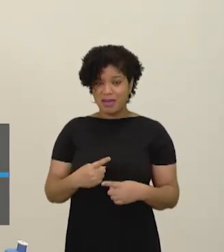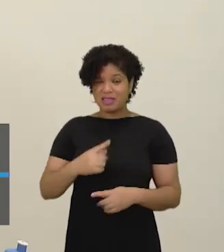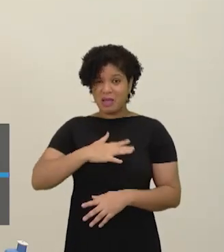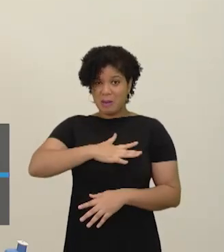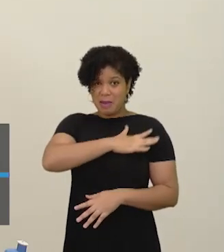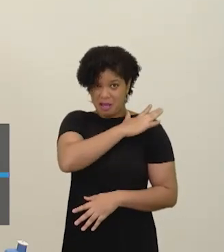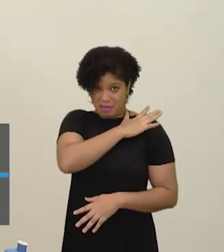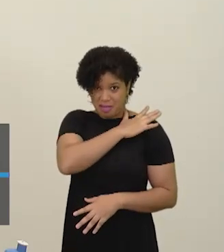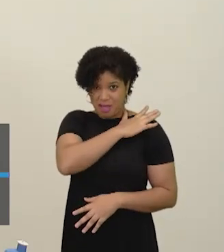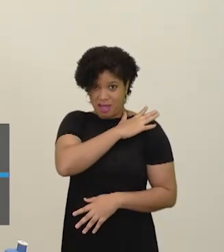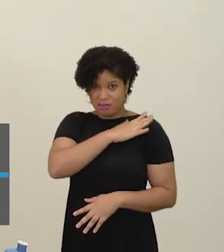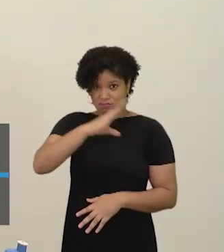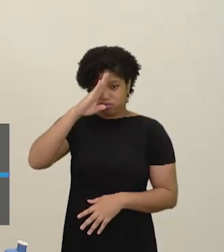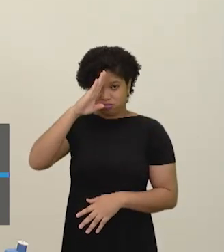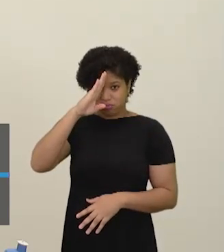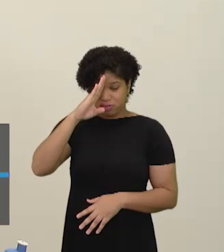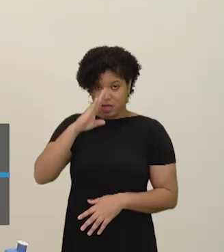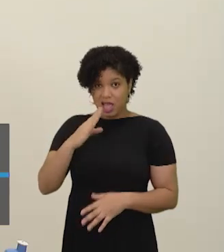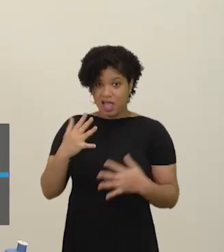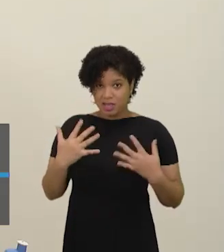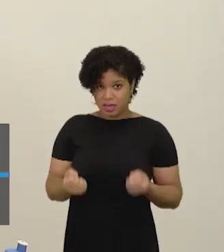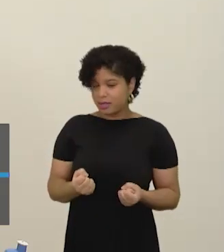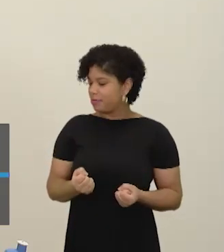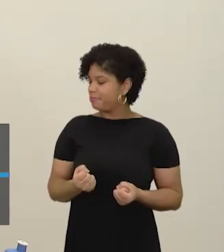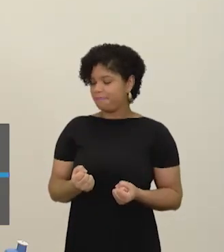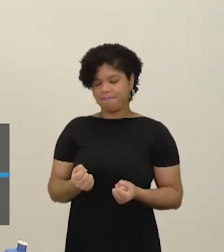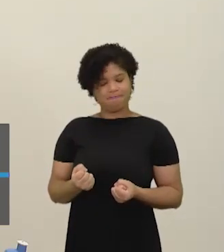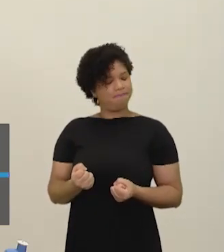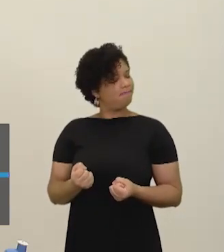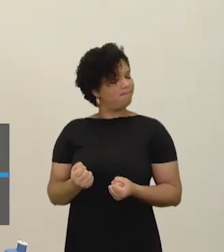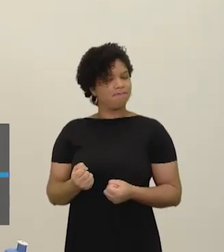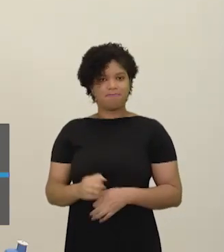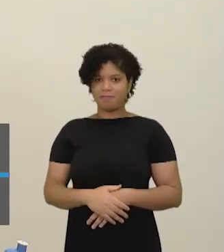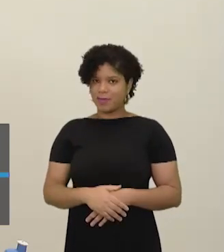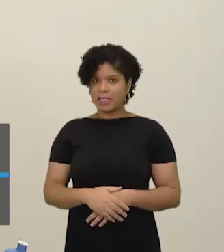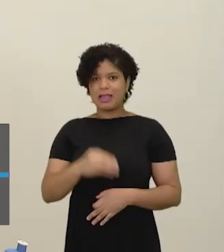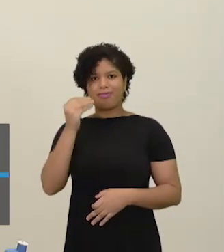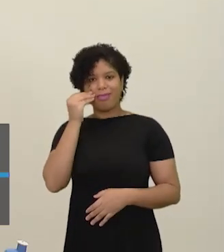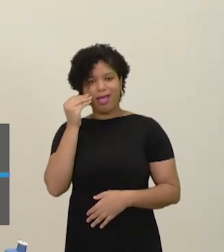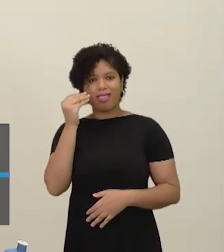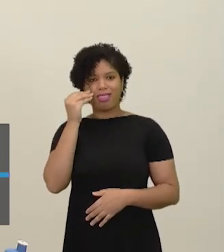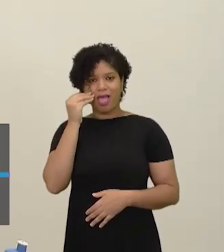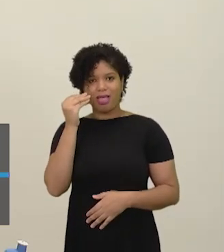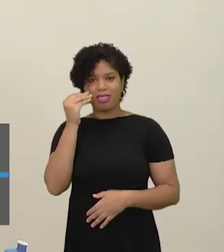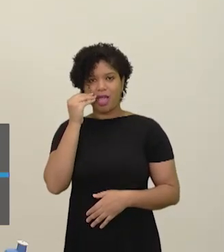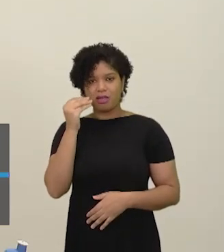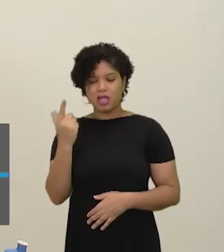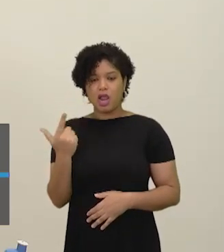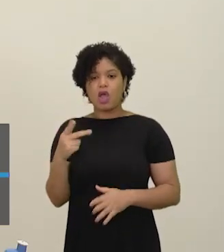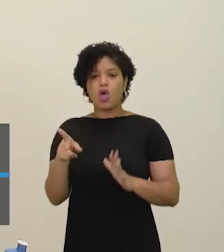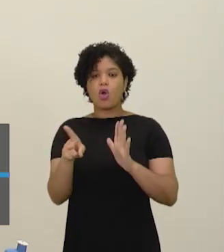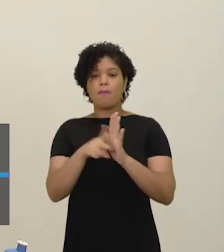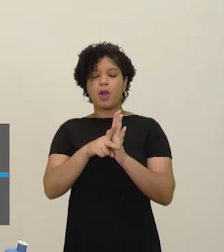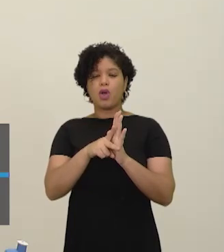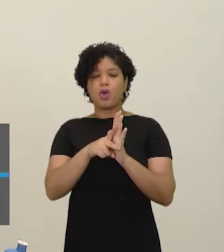né, esse projeto, a emenda de Dante de Oliveira, ela não passa, né, pelo crivo